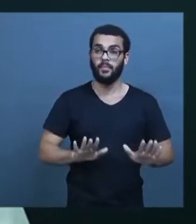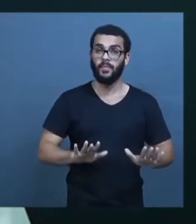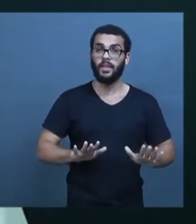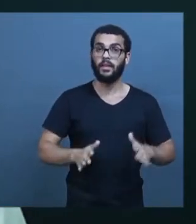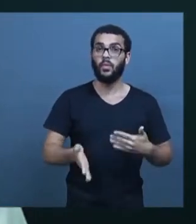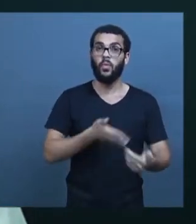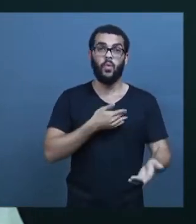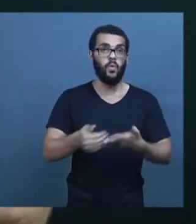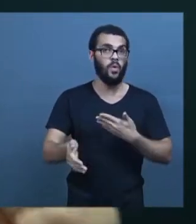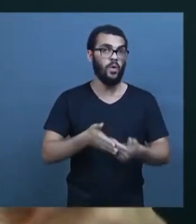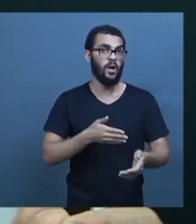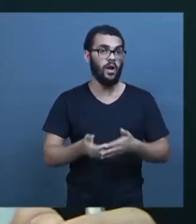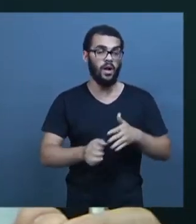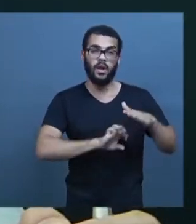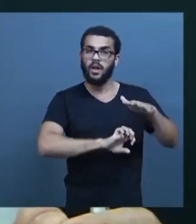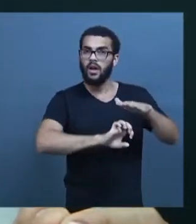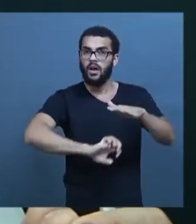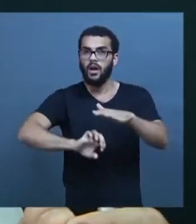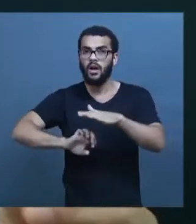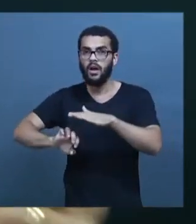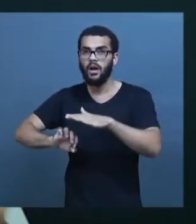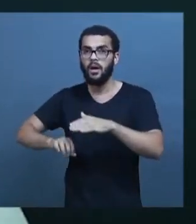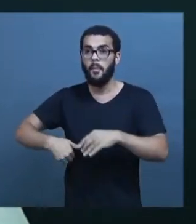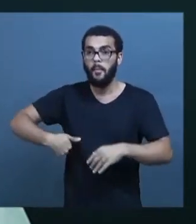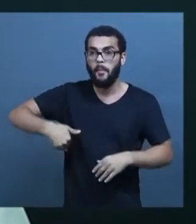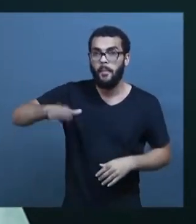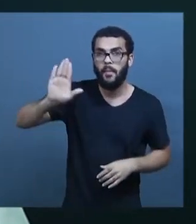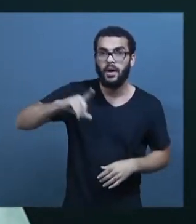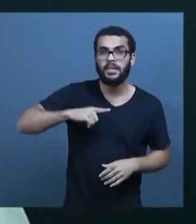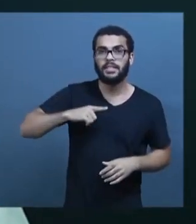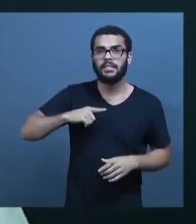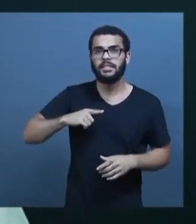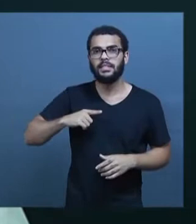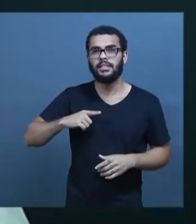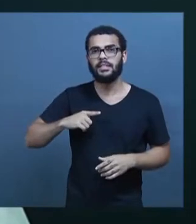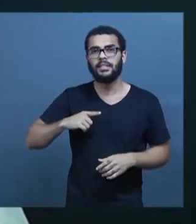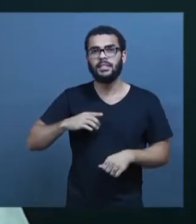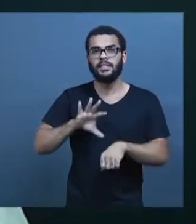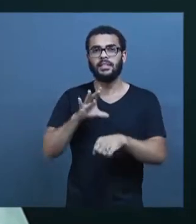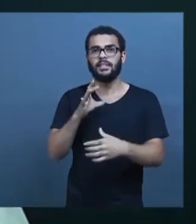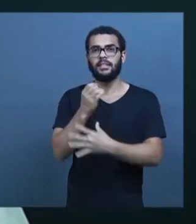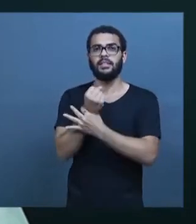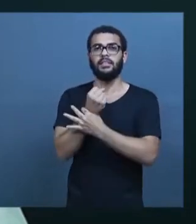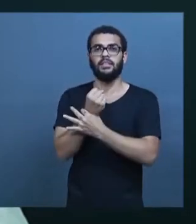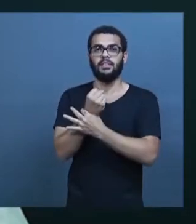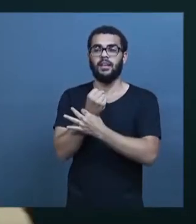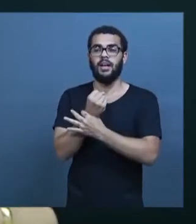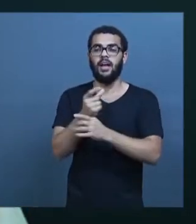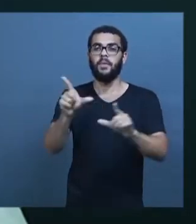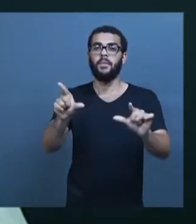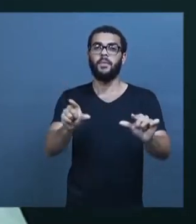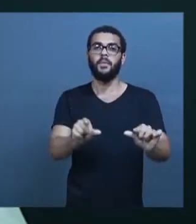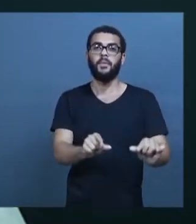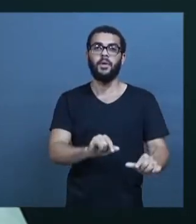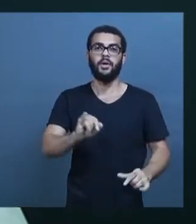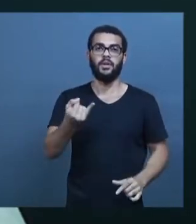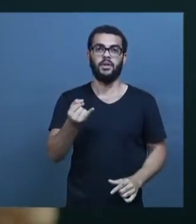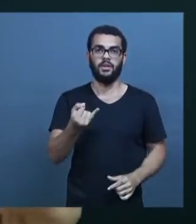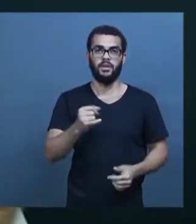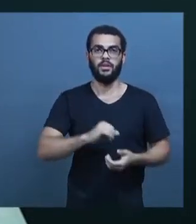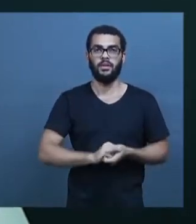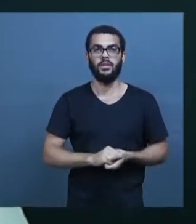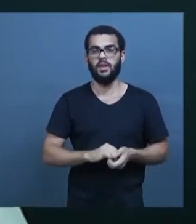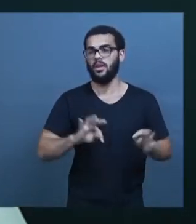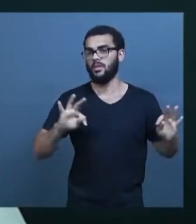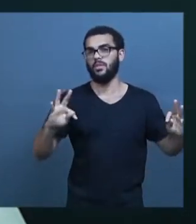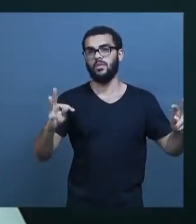instituição financeira, quanto maior a garantia oferecida, menor a taxa de juro que o empresário vai pagar. Isso é praticado por